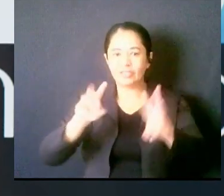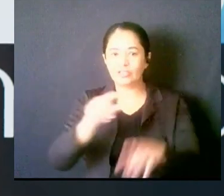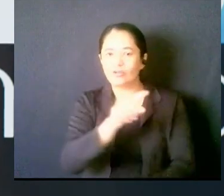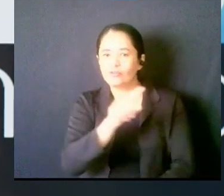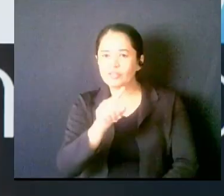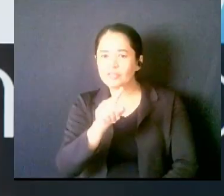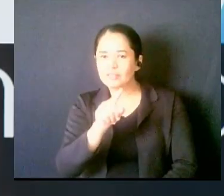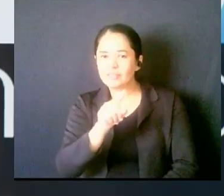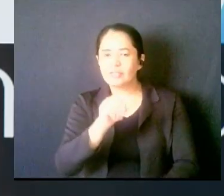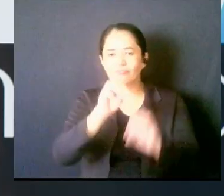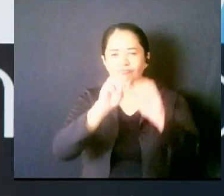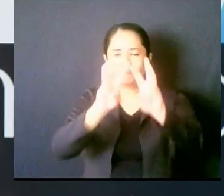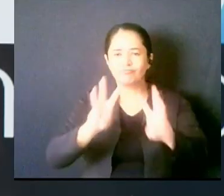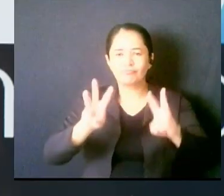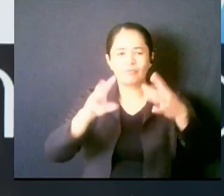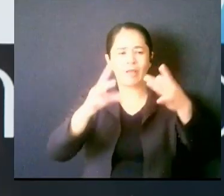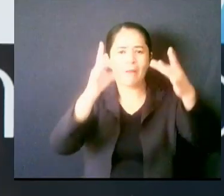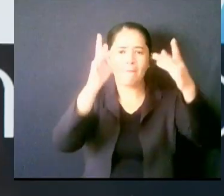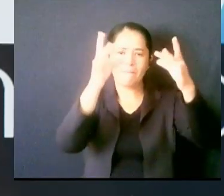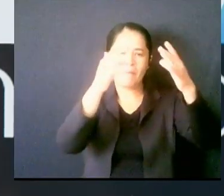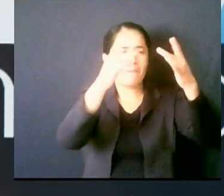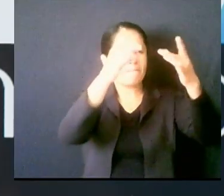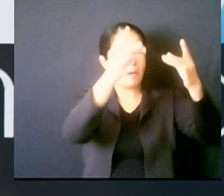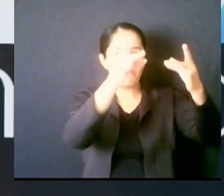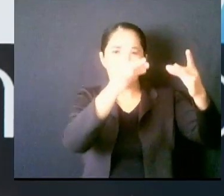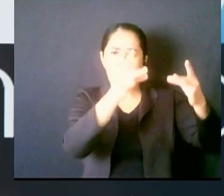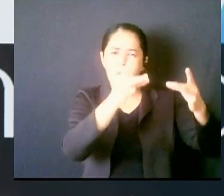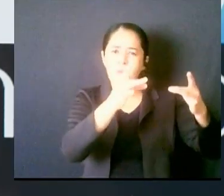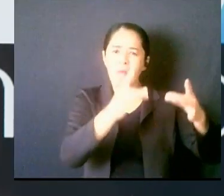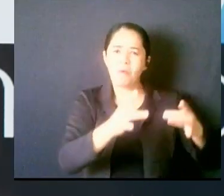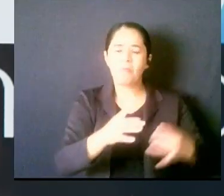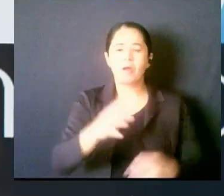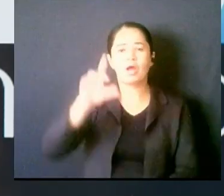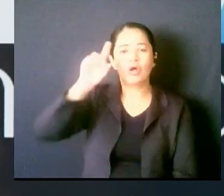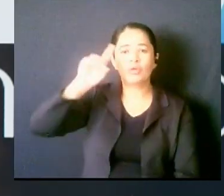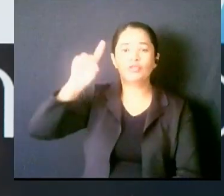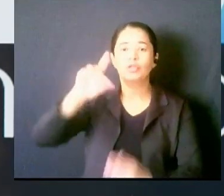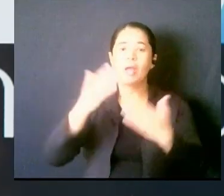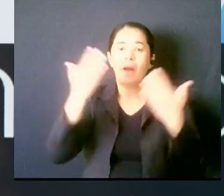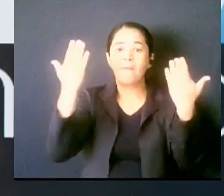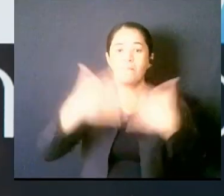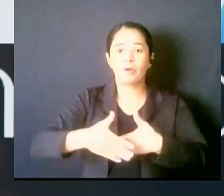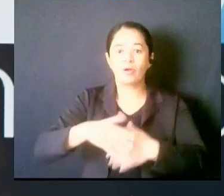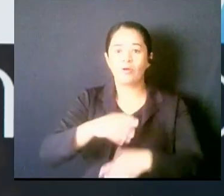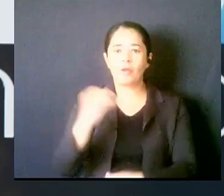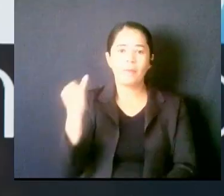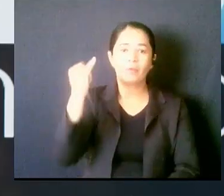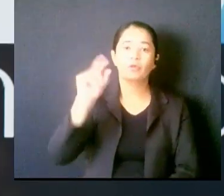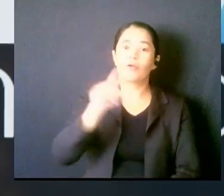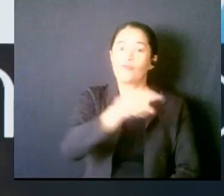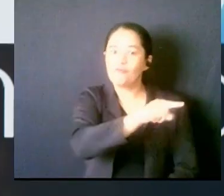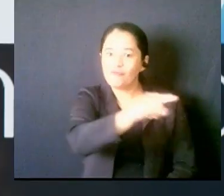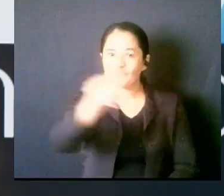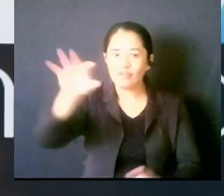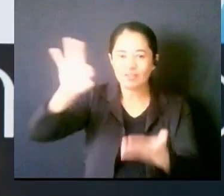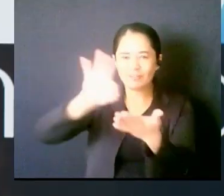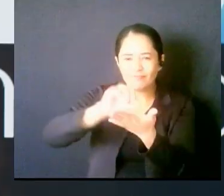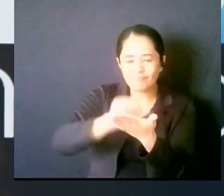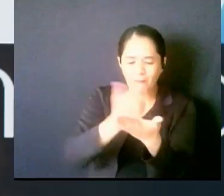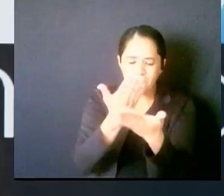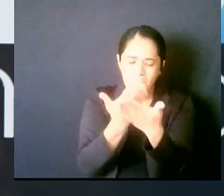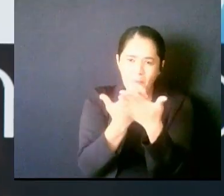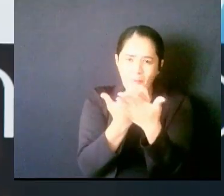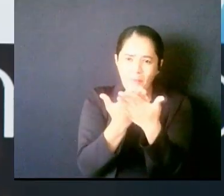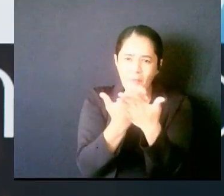tem todo o edital, tem o dia da prova. O importante é você se inscrever e estudar. Se você tem pretensão aí de